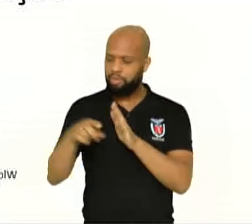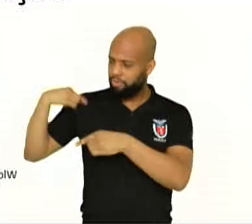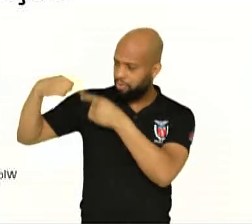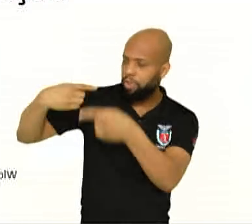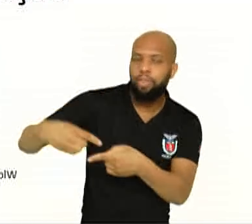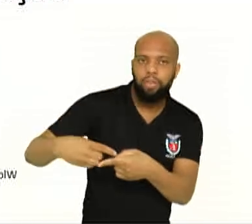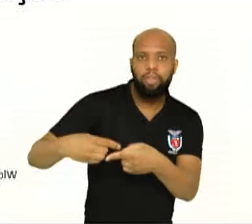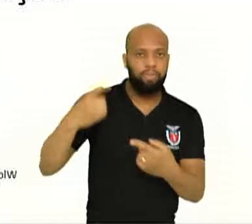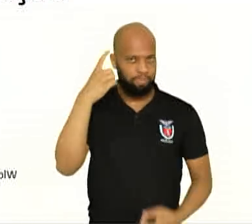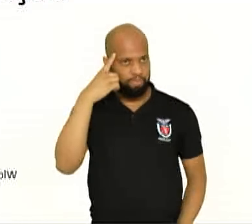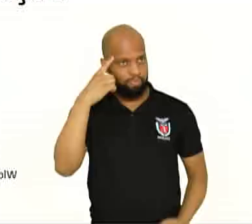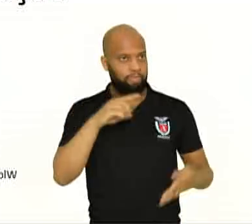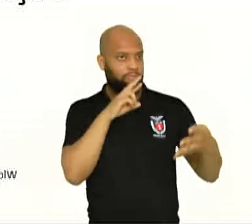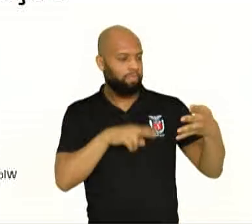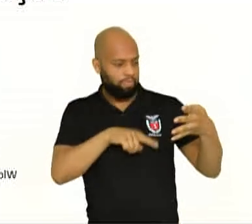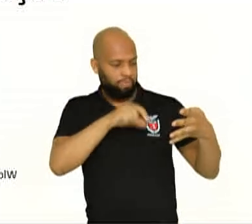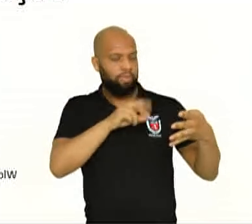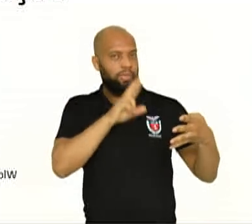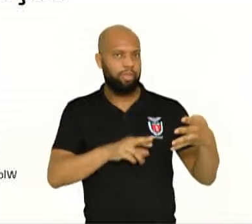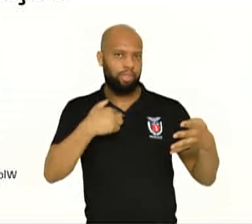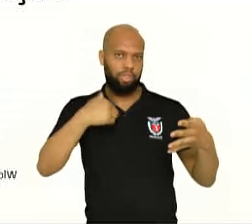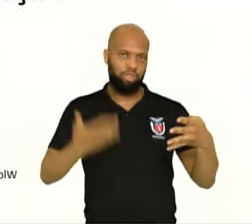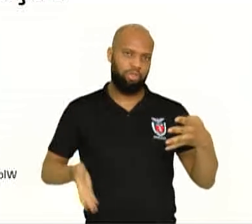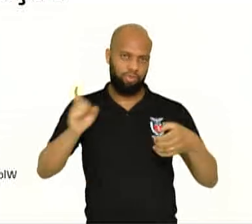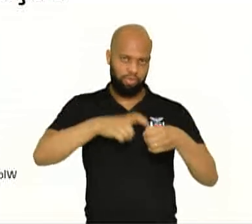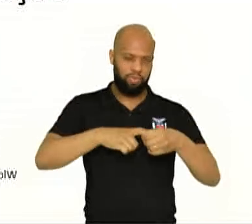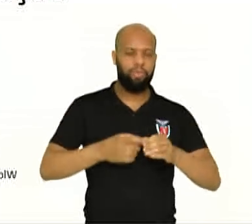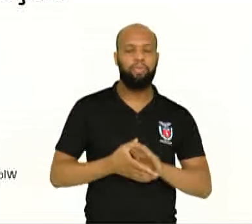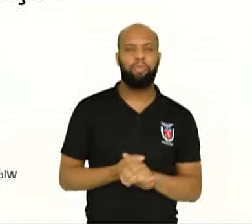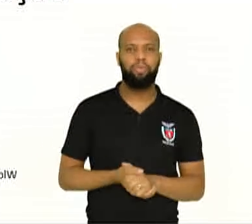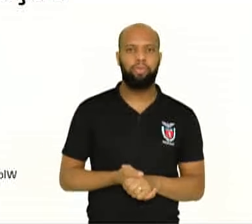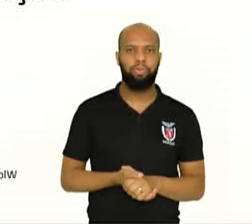gerações. Pensa aí e responde no seu caderno e a gente já volta.